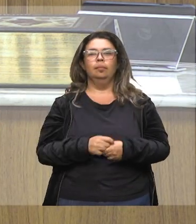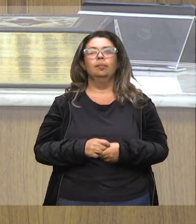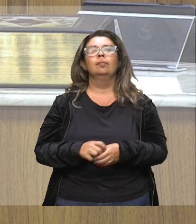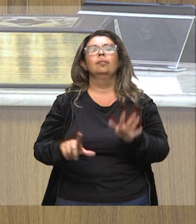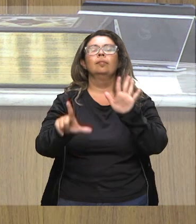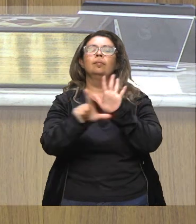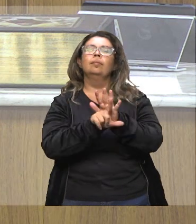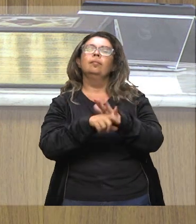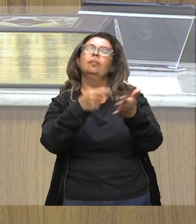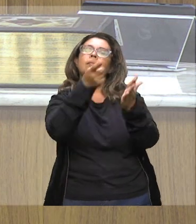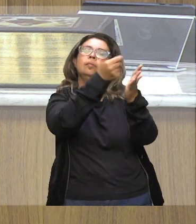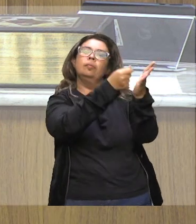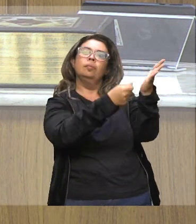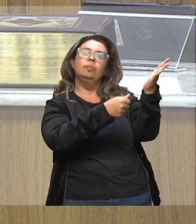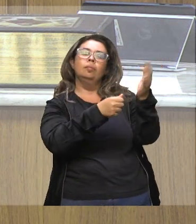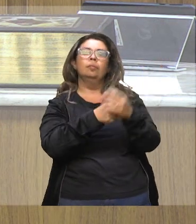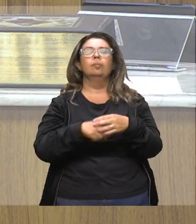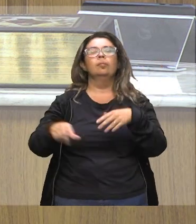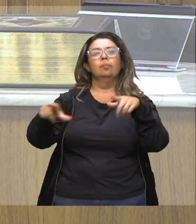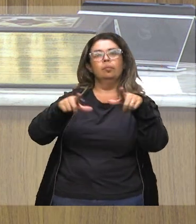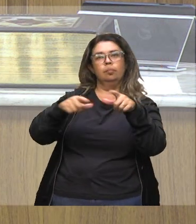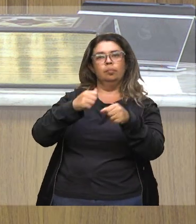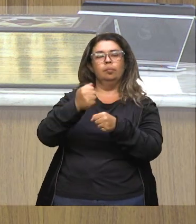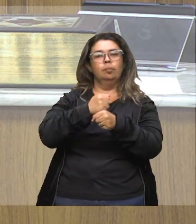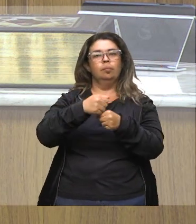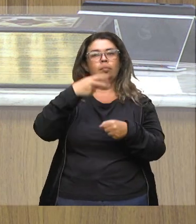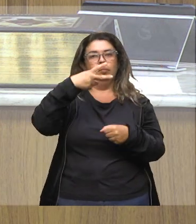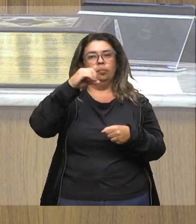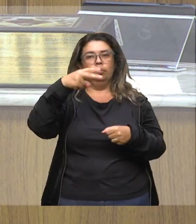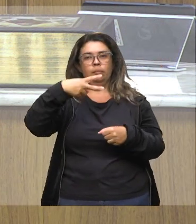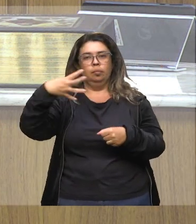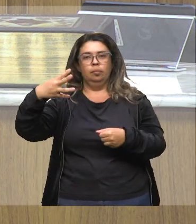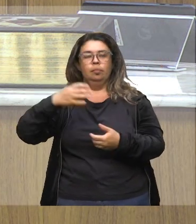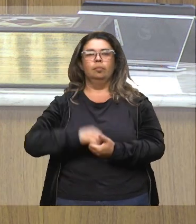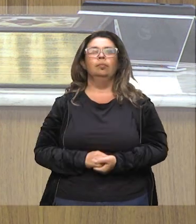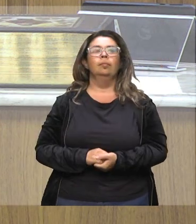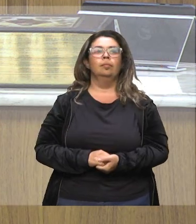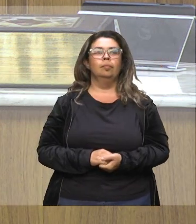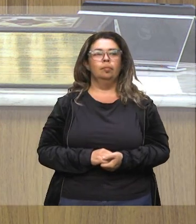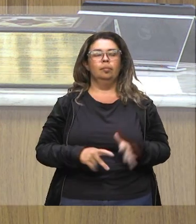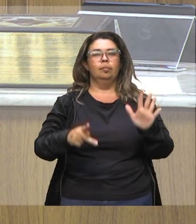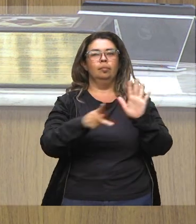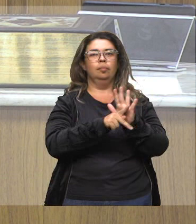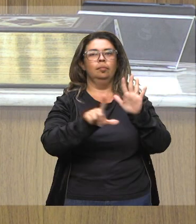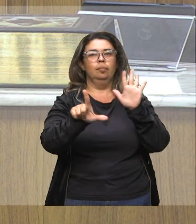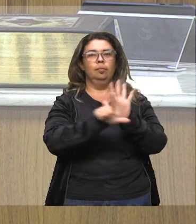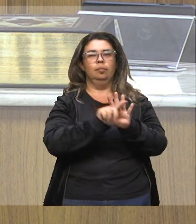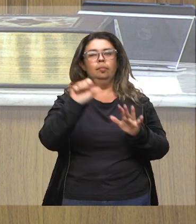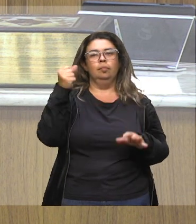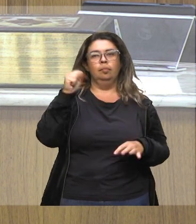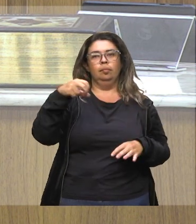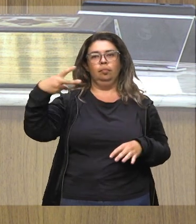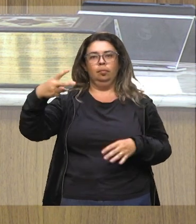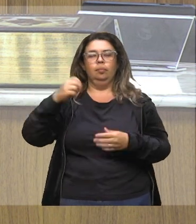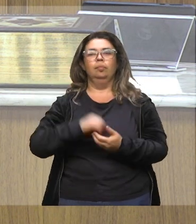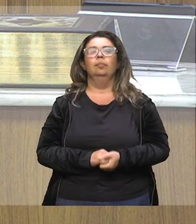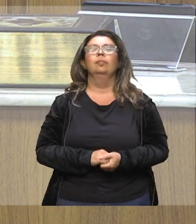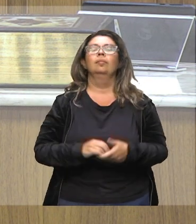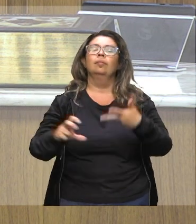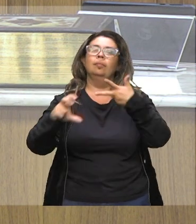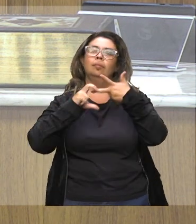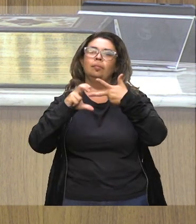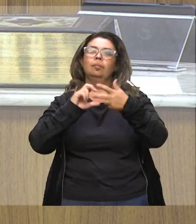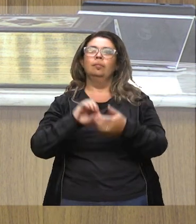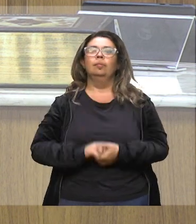diretrizes orçamentárias para o exercício financeiro de 2024 e da outras providências. Projeto de Lei 82, de 2023, do Poder